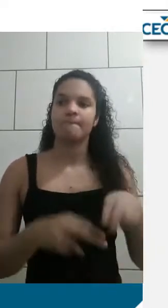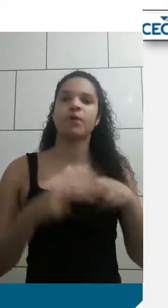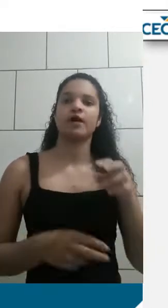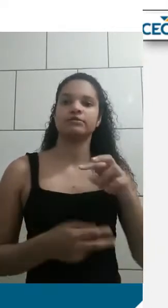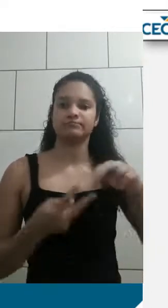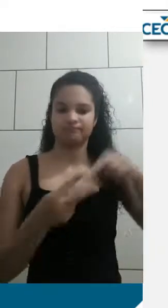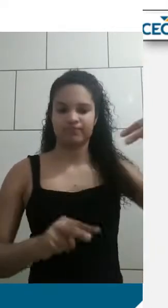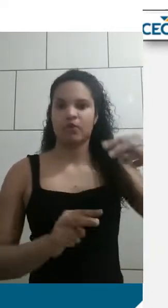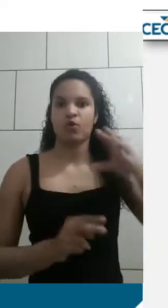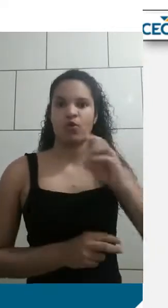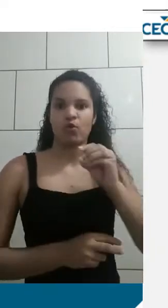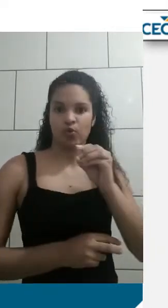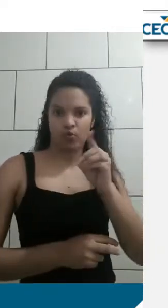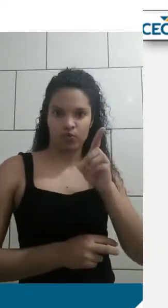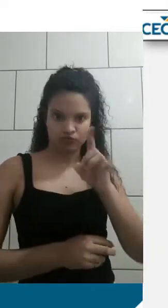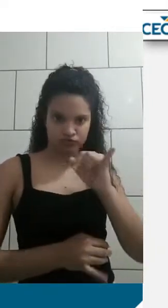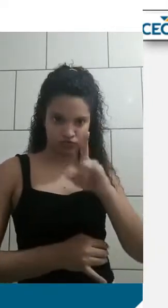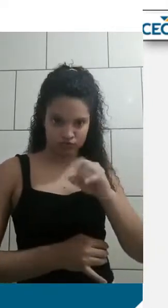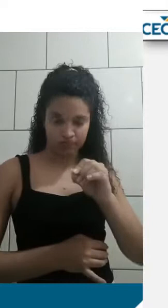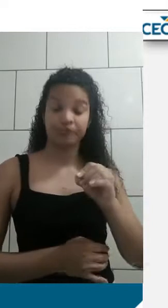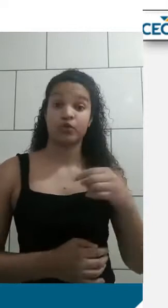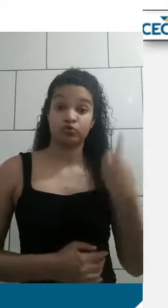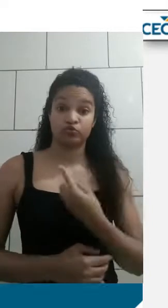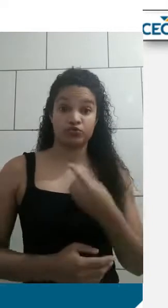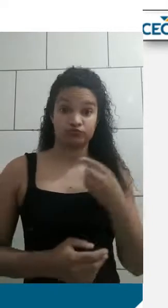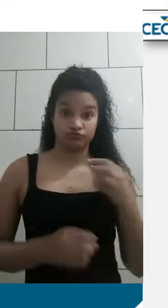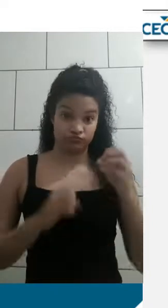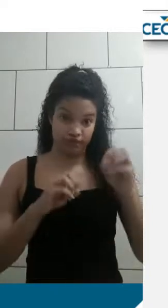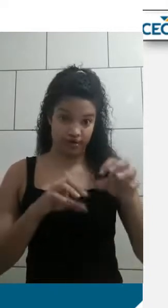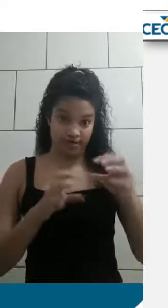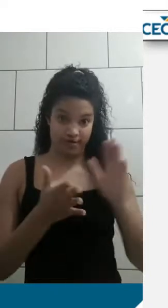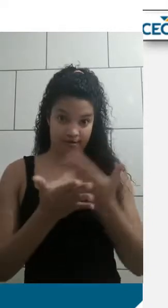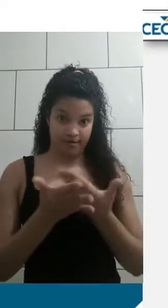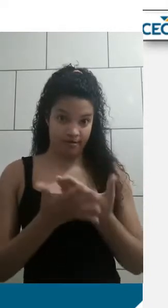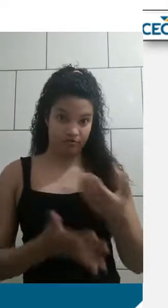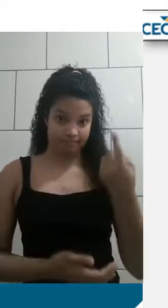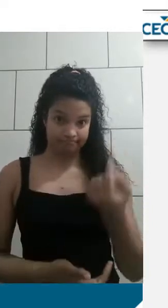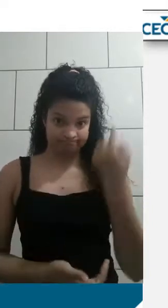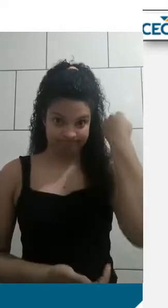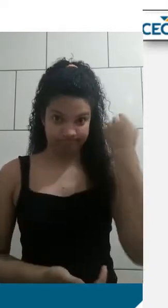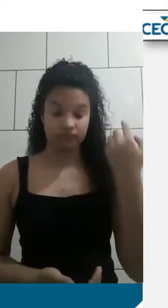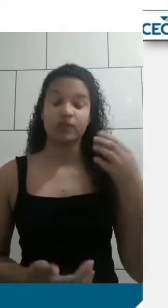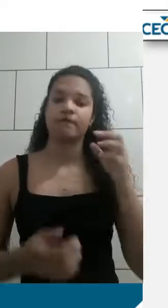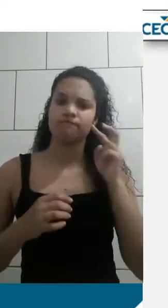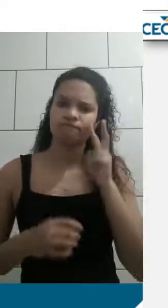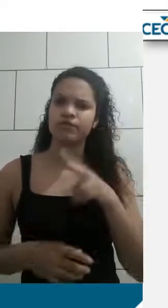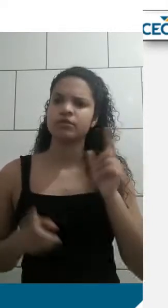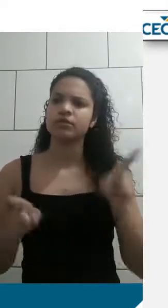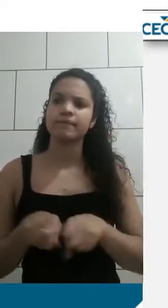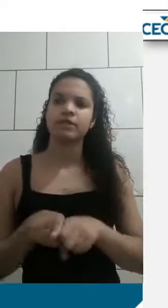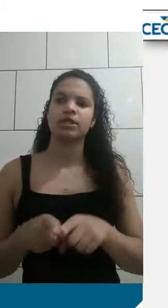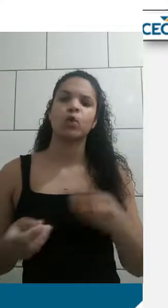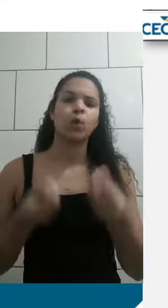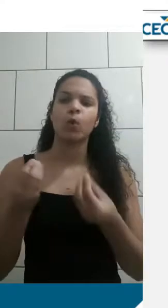expressão do código genético. Nós vimos na aula passada o RNA mensageiro, que leva a informação genética para o citoplasma,